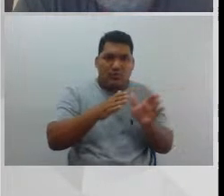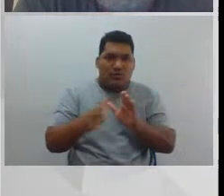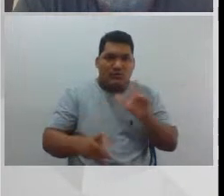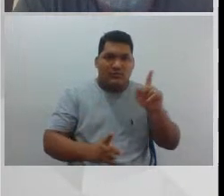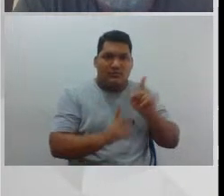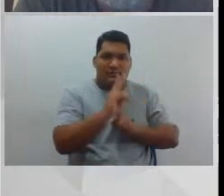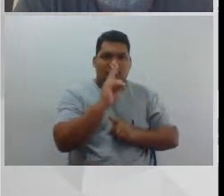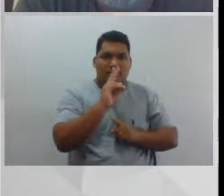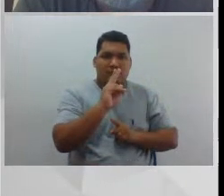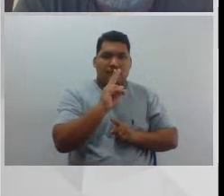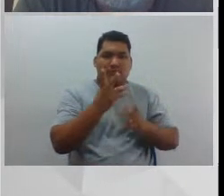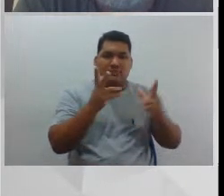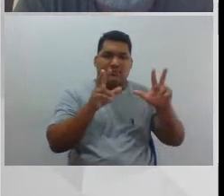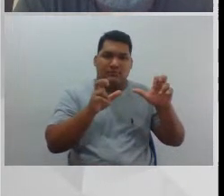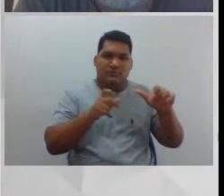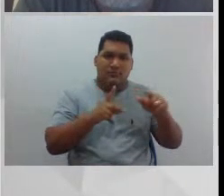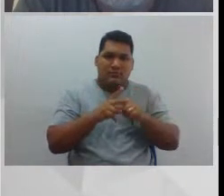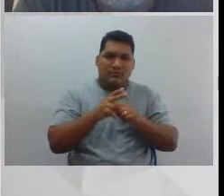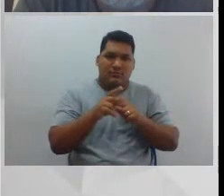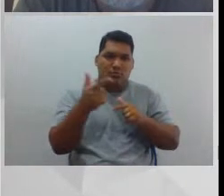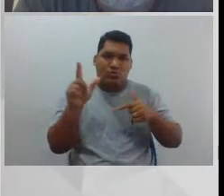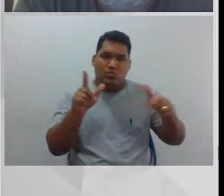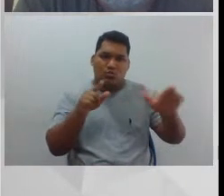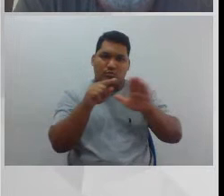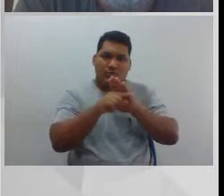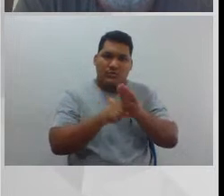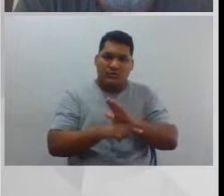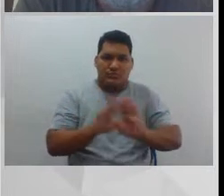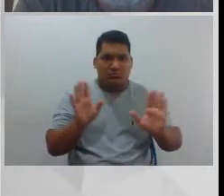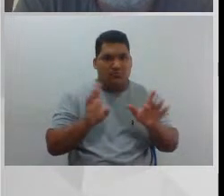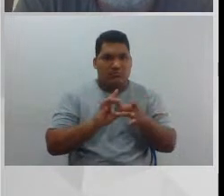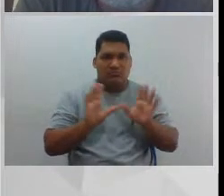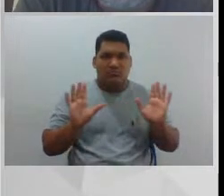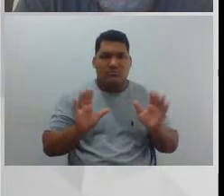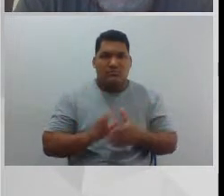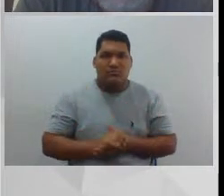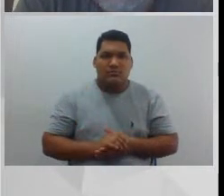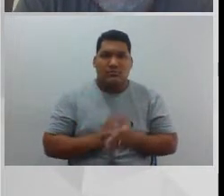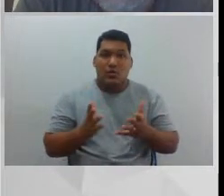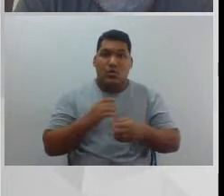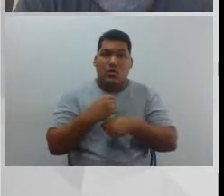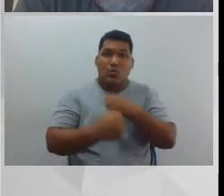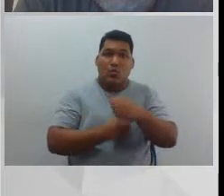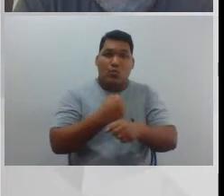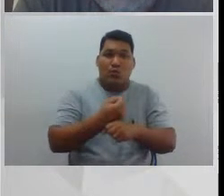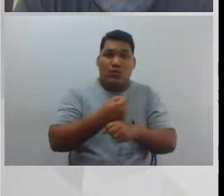terminar em 5, 10 minutos. Por favor, fique à vontade. Em 2016,